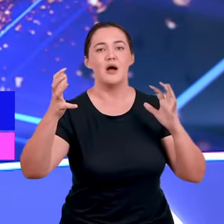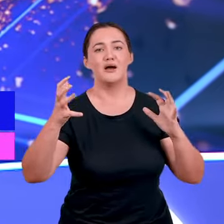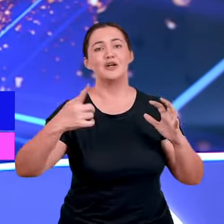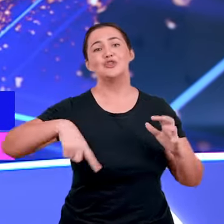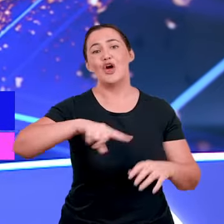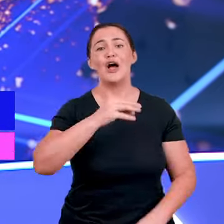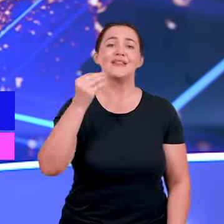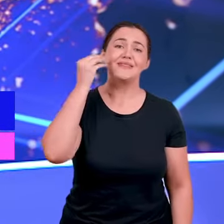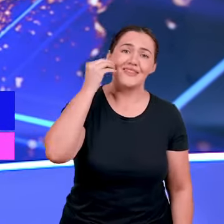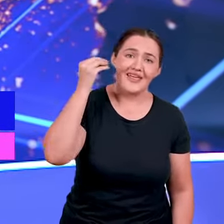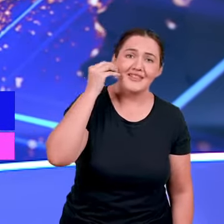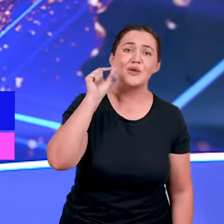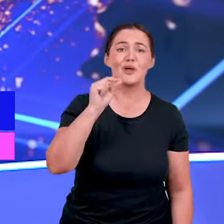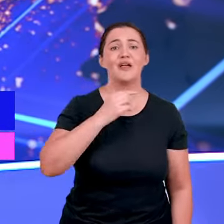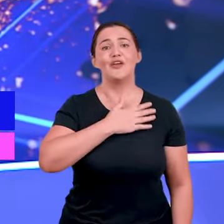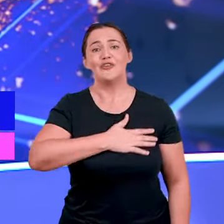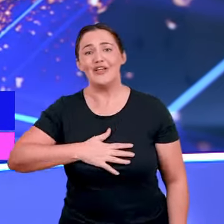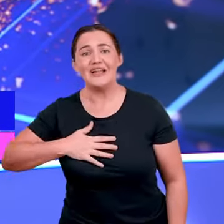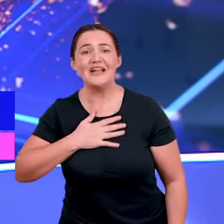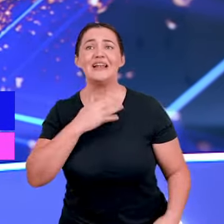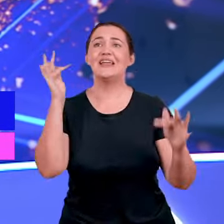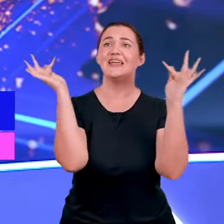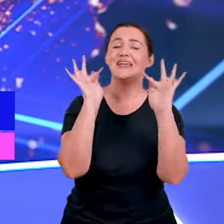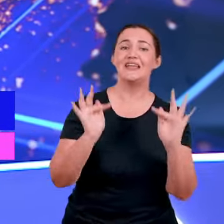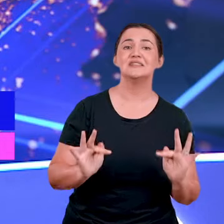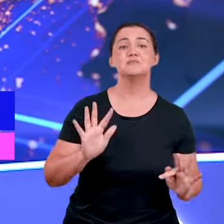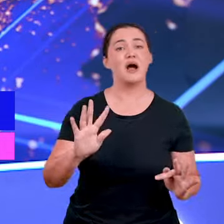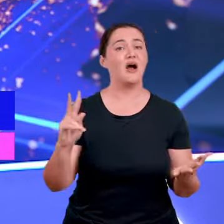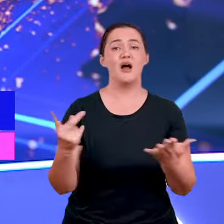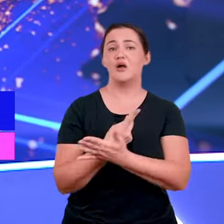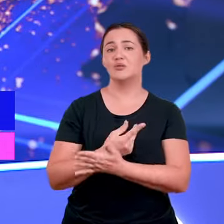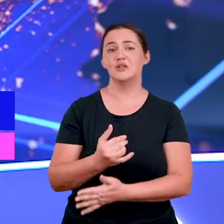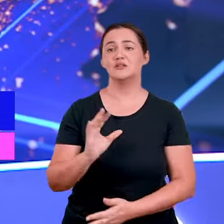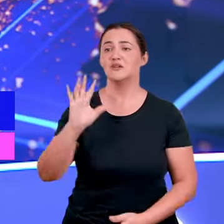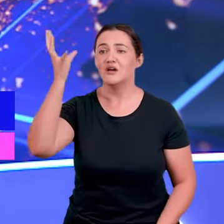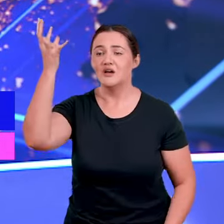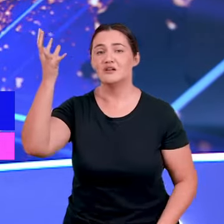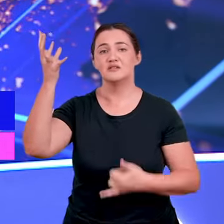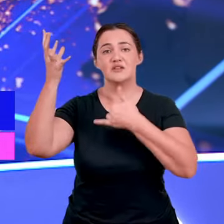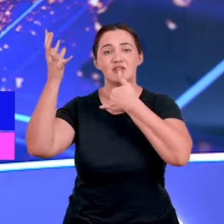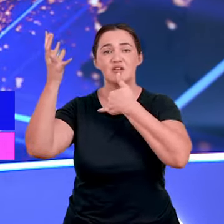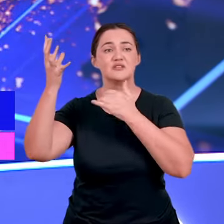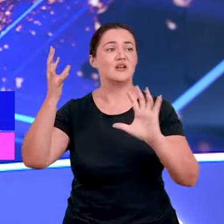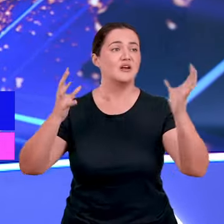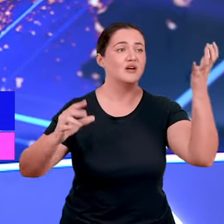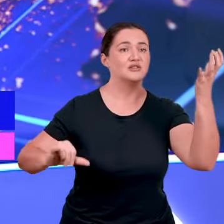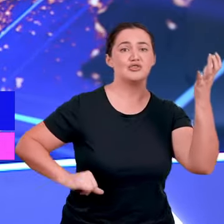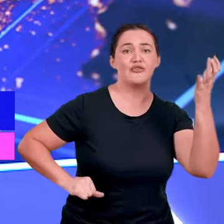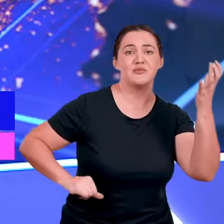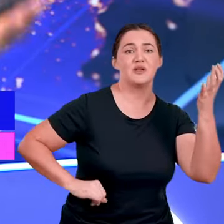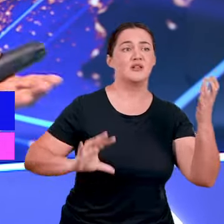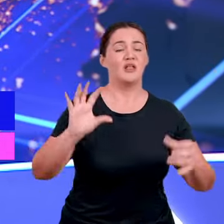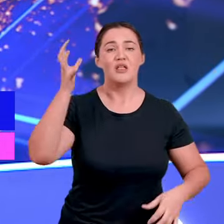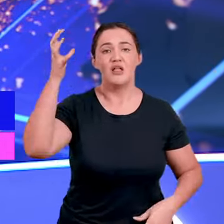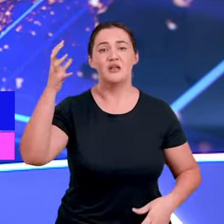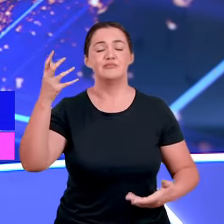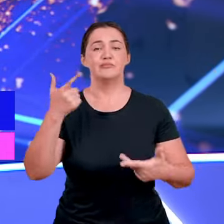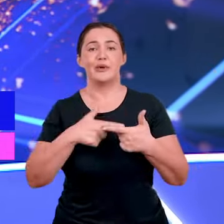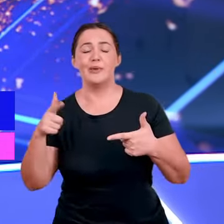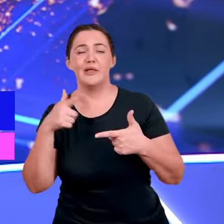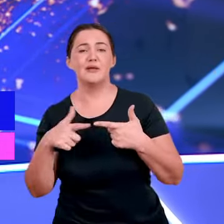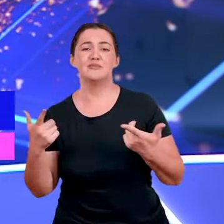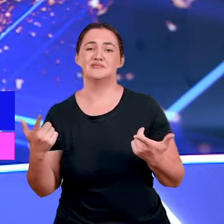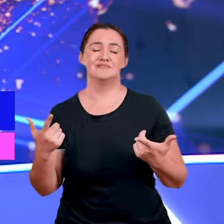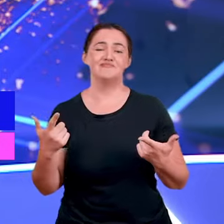de tudo para nos desviar dos momentos difíceis, mas reconhecemos que eles vão aparecer. Eles fazem parte da nossa